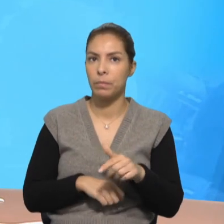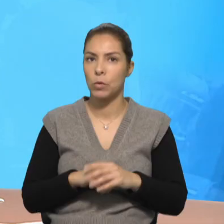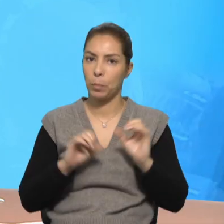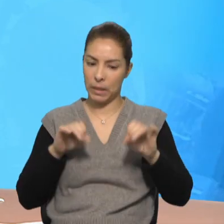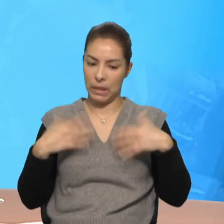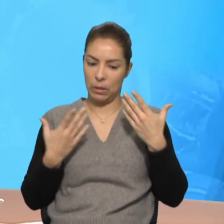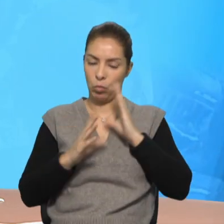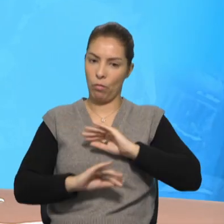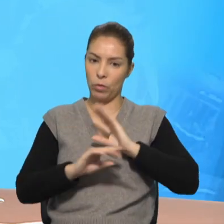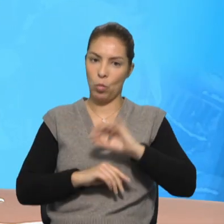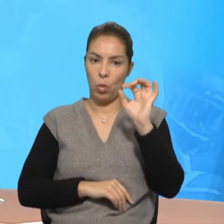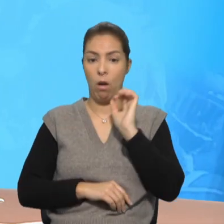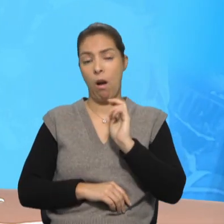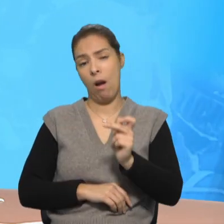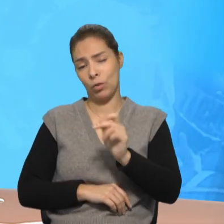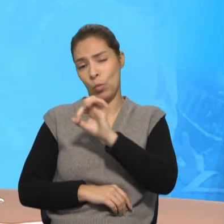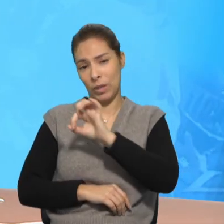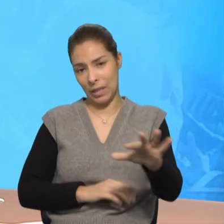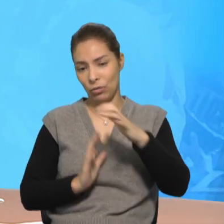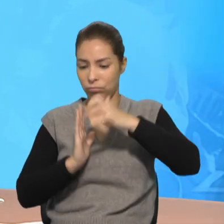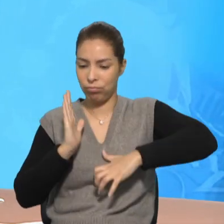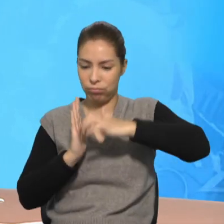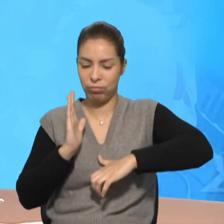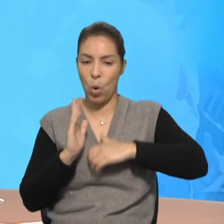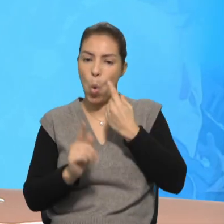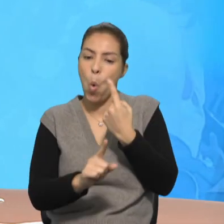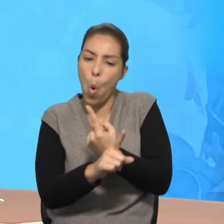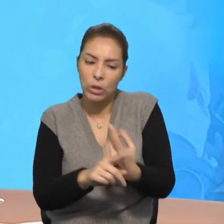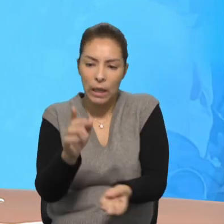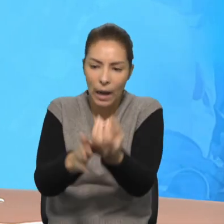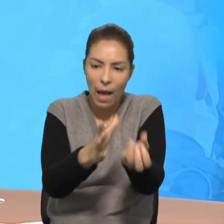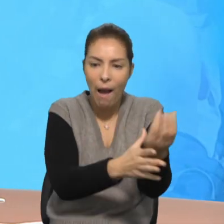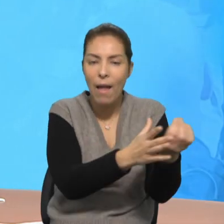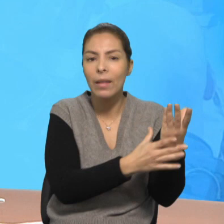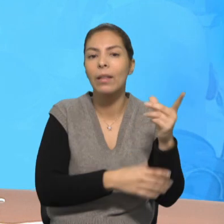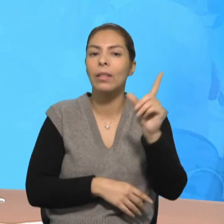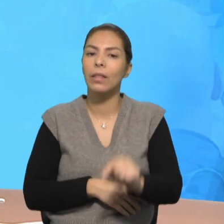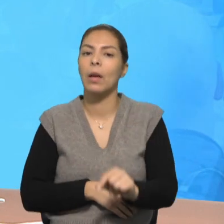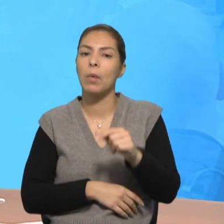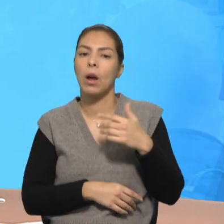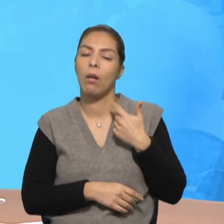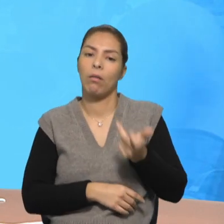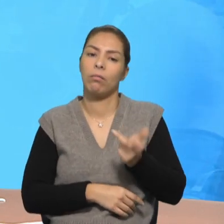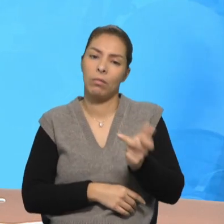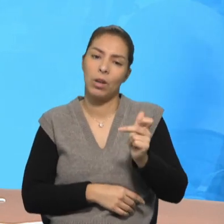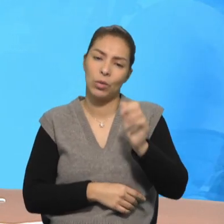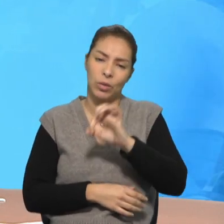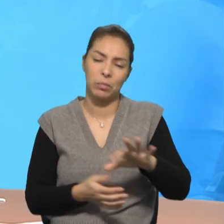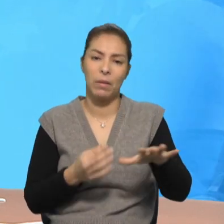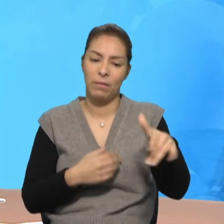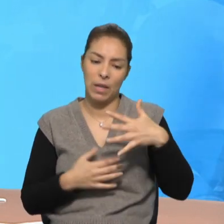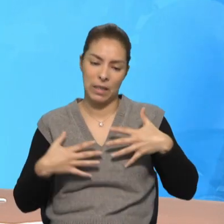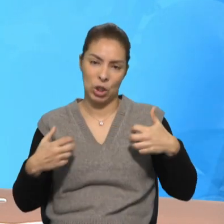conversa, os 800 anos do Cântico das Criaturas e a abertura da celebração do 8º centenário que acontece esta